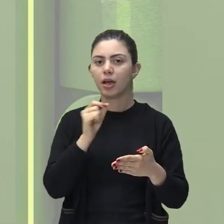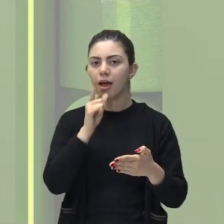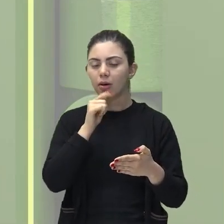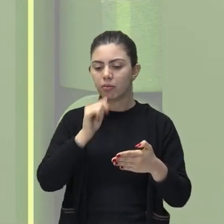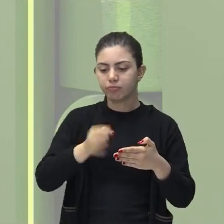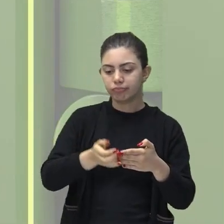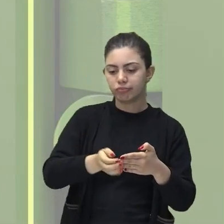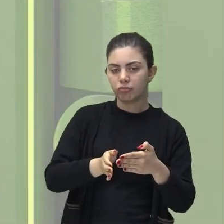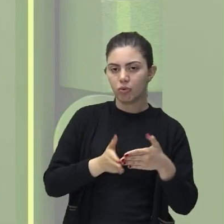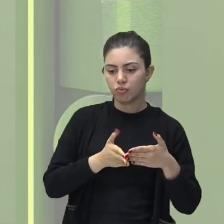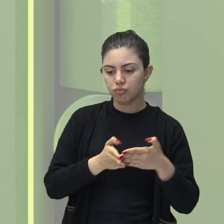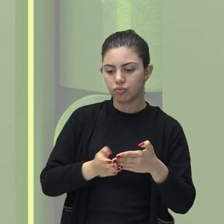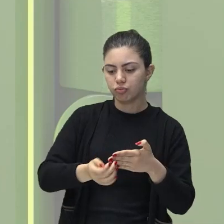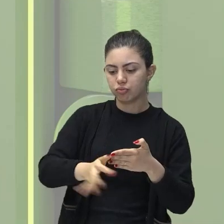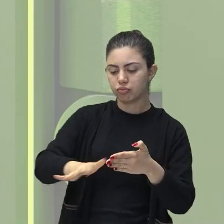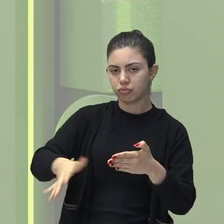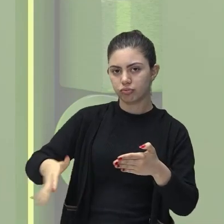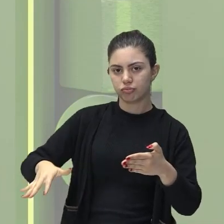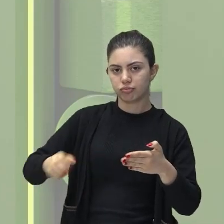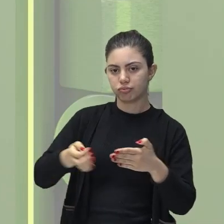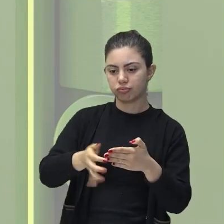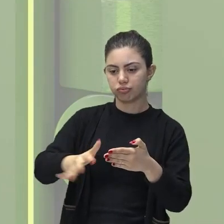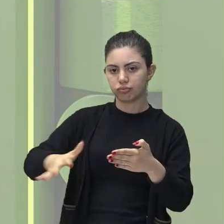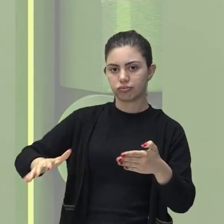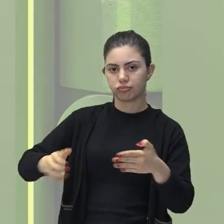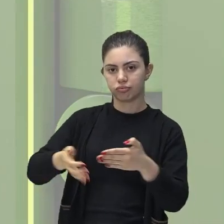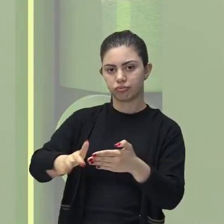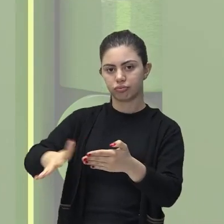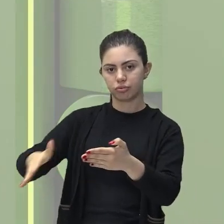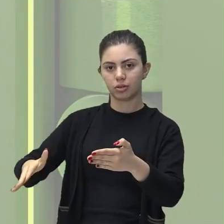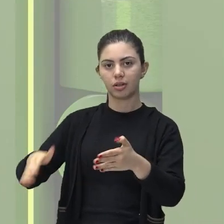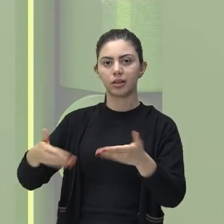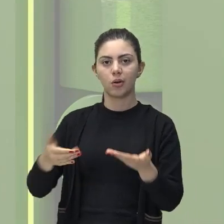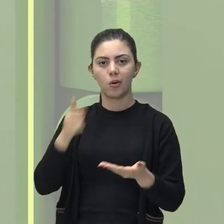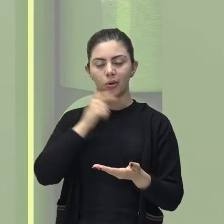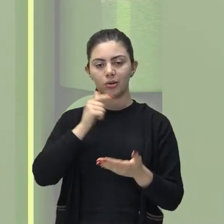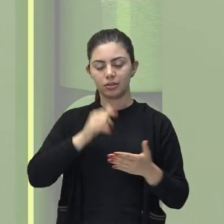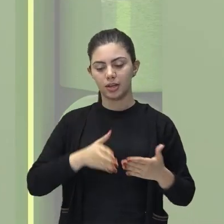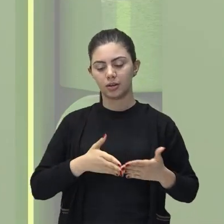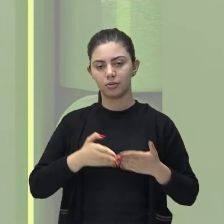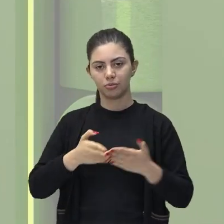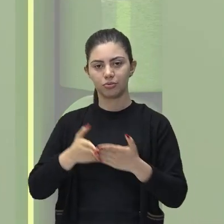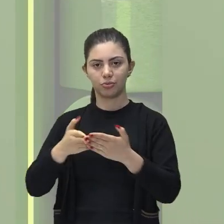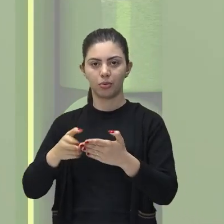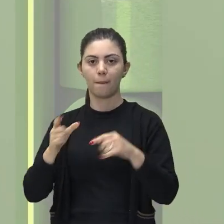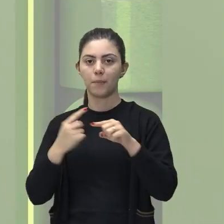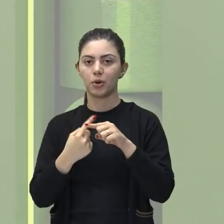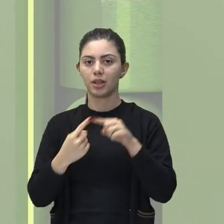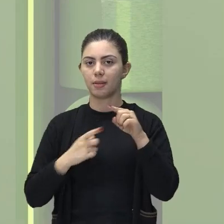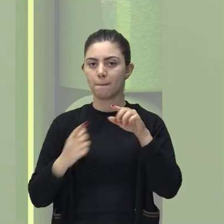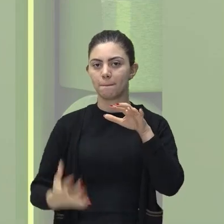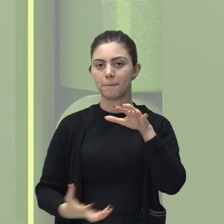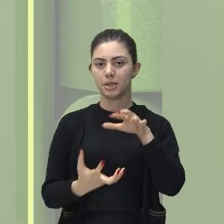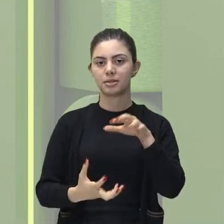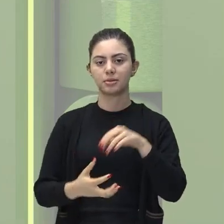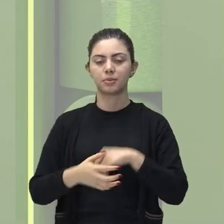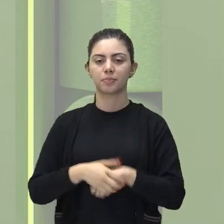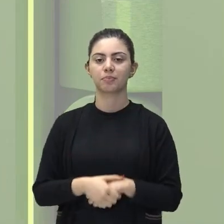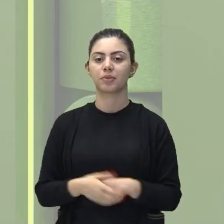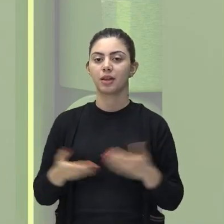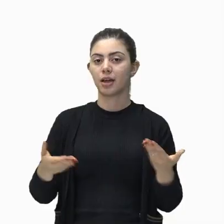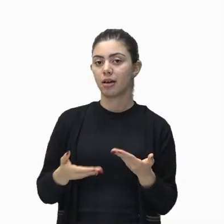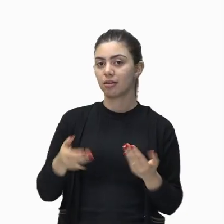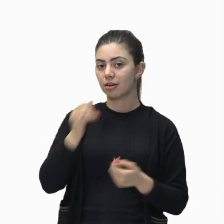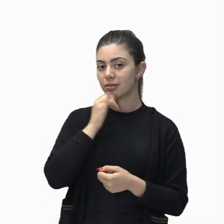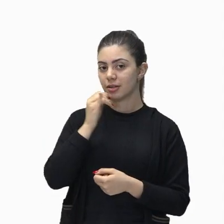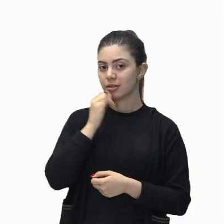água. Essa quantidade de água é tão grande que mantém o barco flutuando pela força de empuxo. Vamos ao exemplo, então, para o nosso teorema